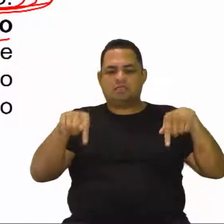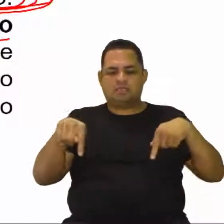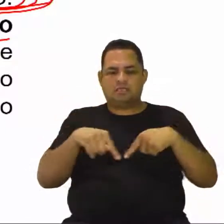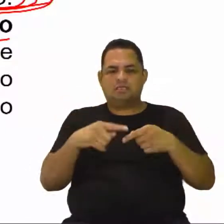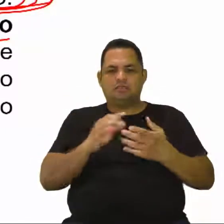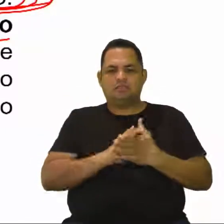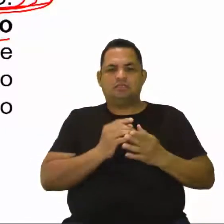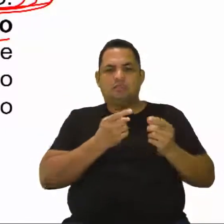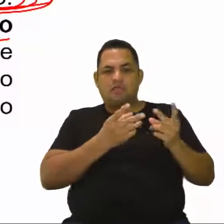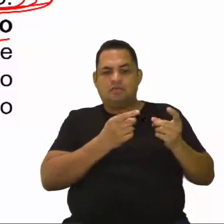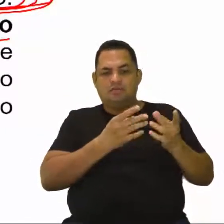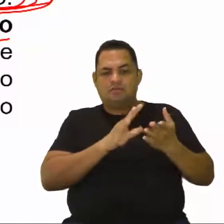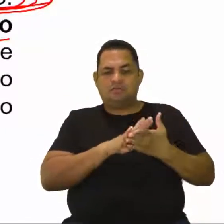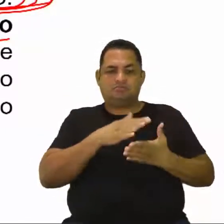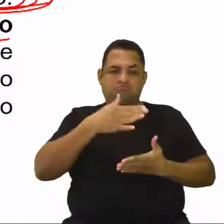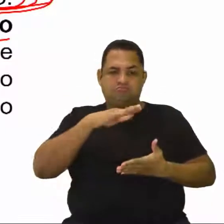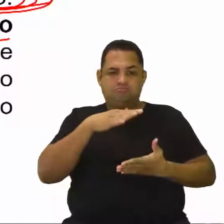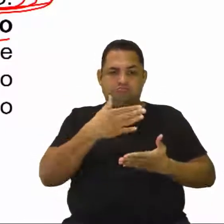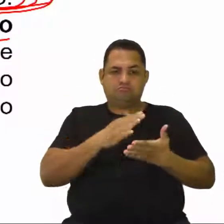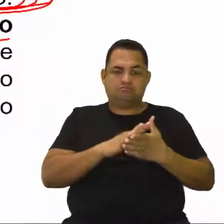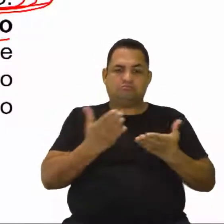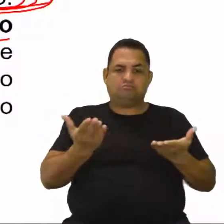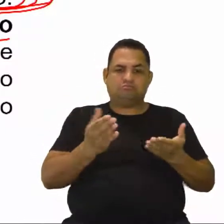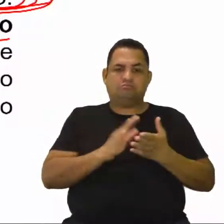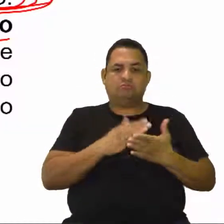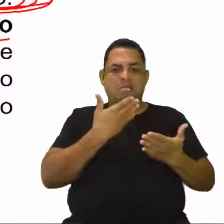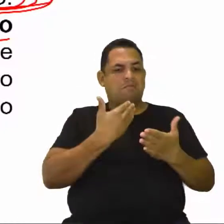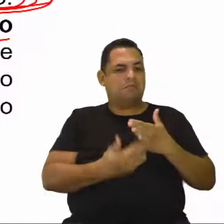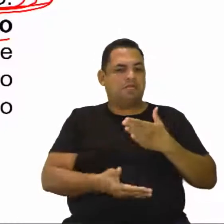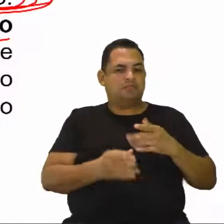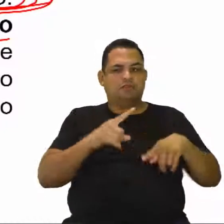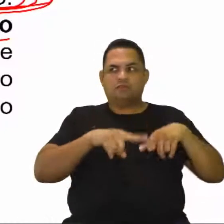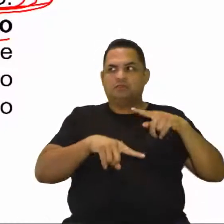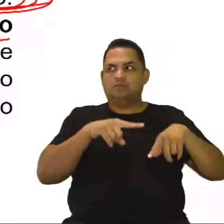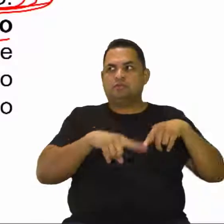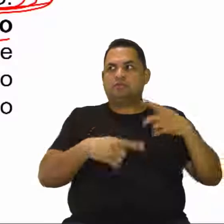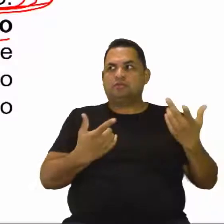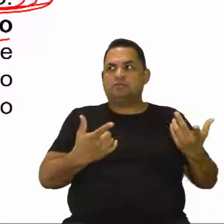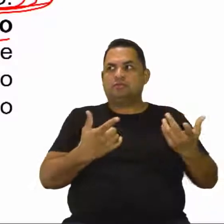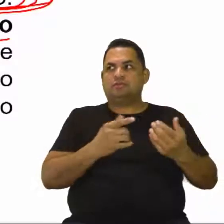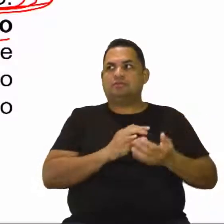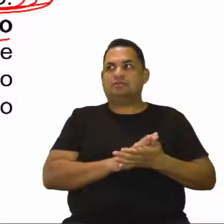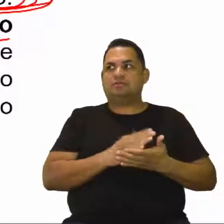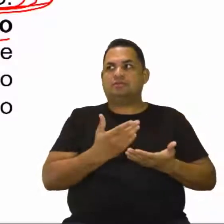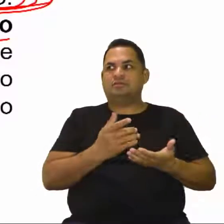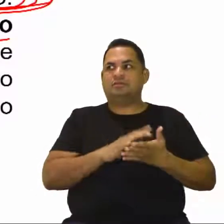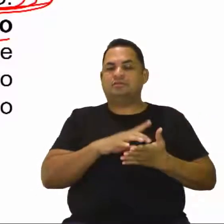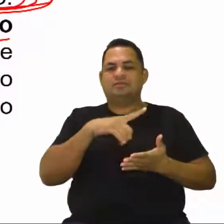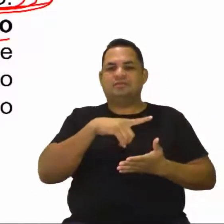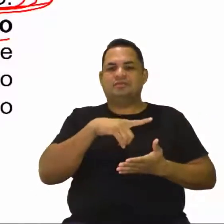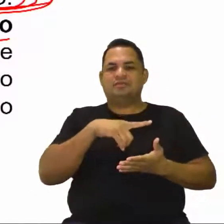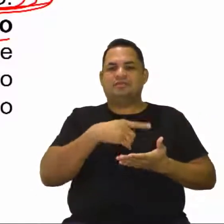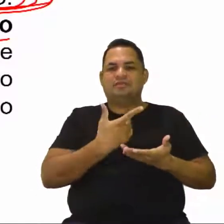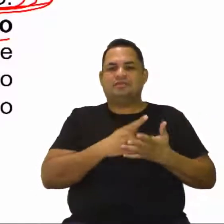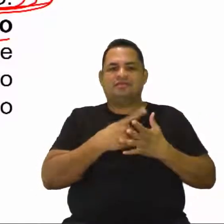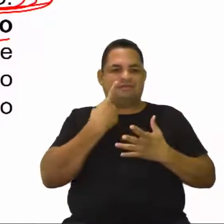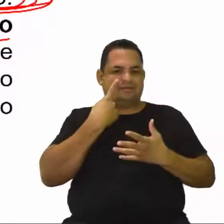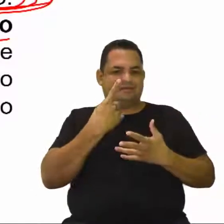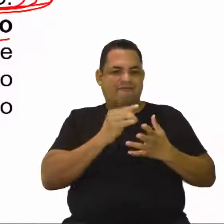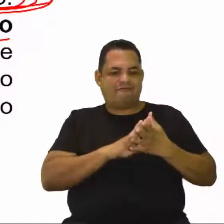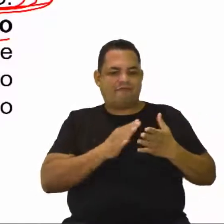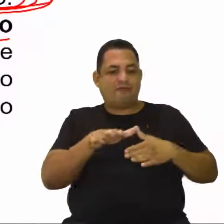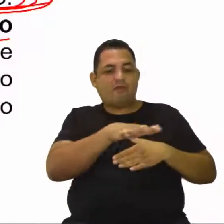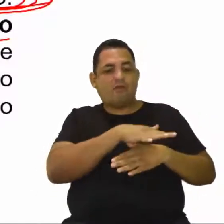você vende por um preço razoável, ou você perde o produto. Por exemplo, eu tenho que ver o mercado. Você